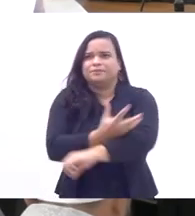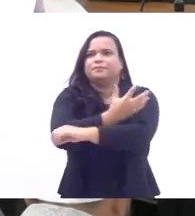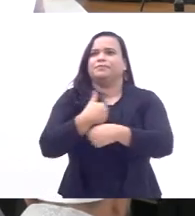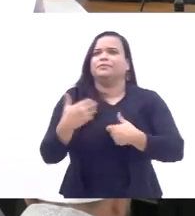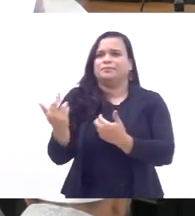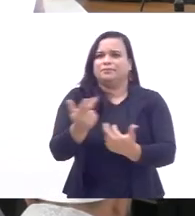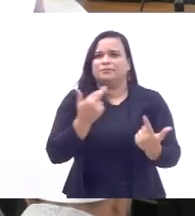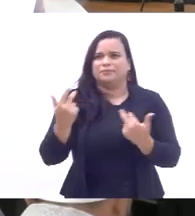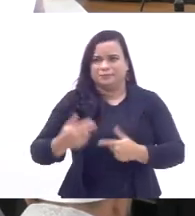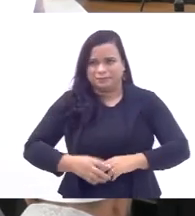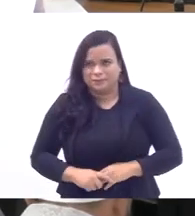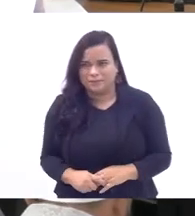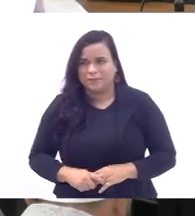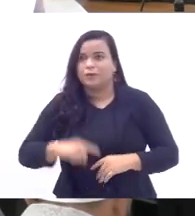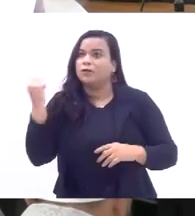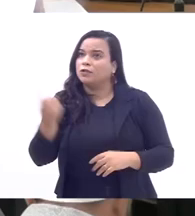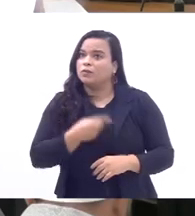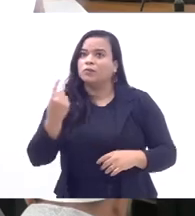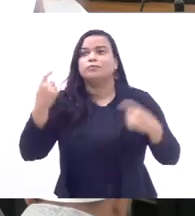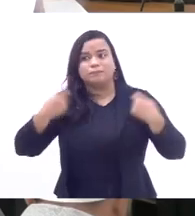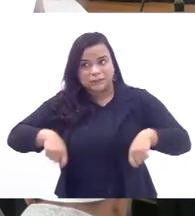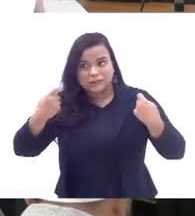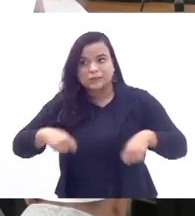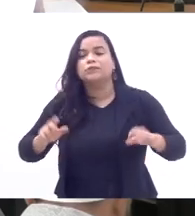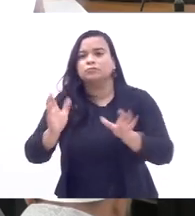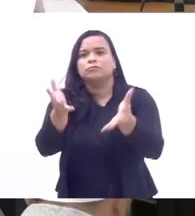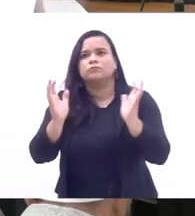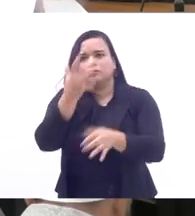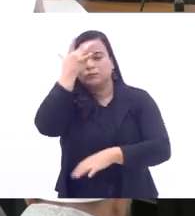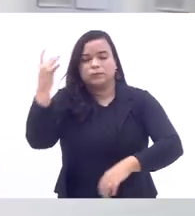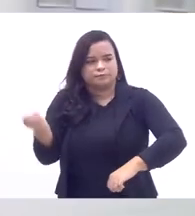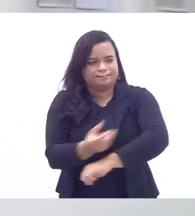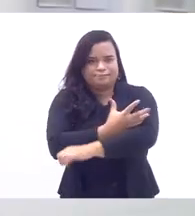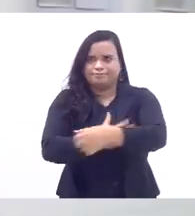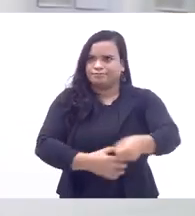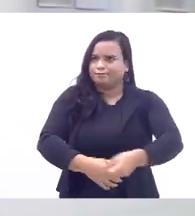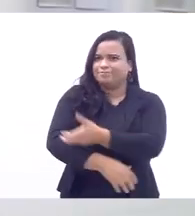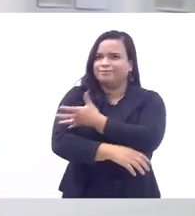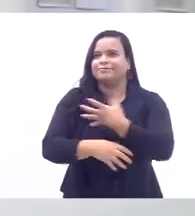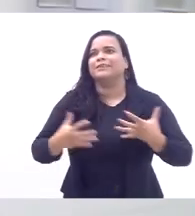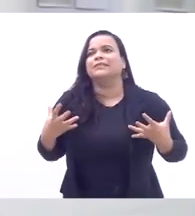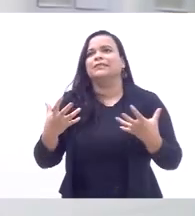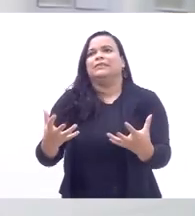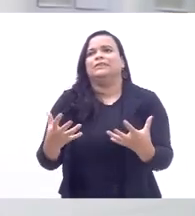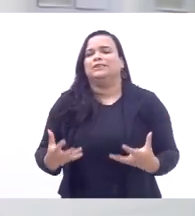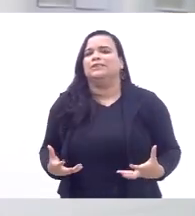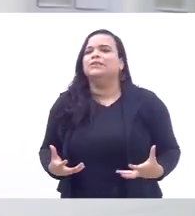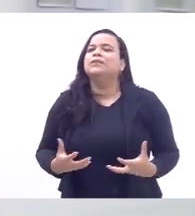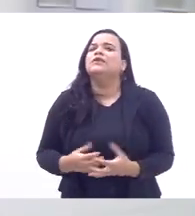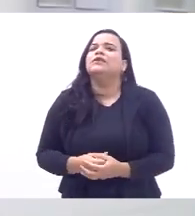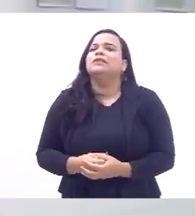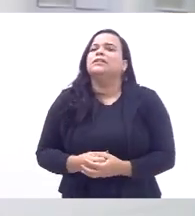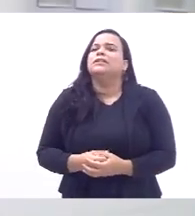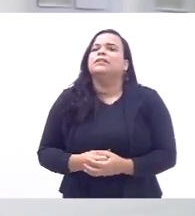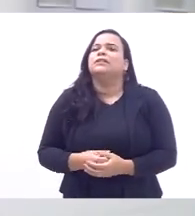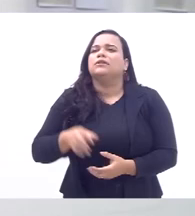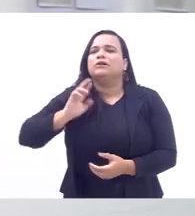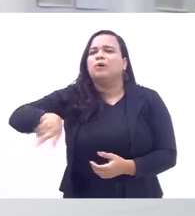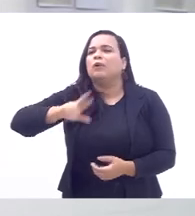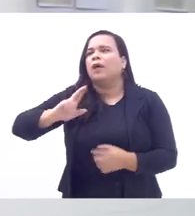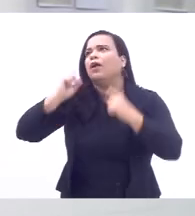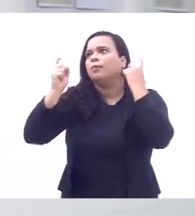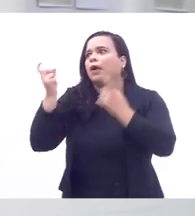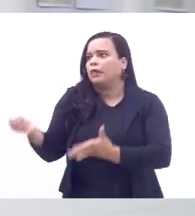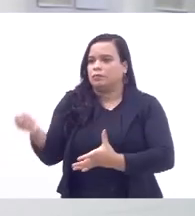arrepiado. A gente precisa arrepiar pessoas, não para que com a preocupação de catequizar